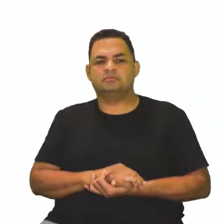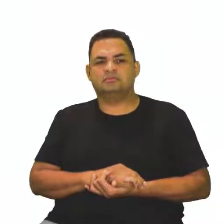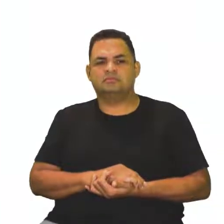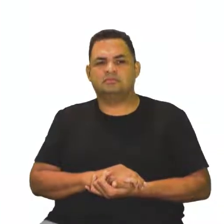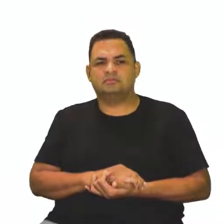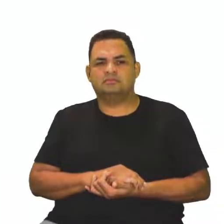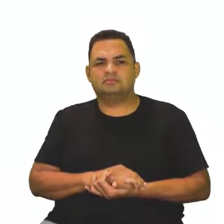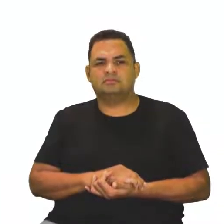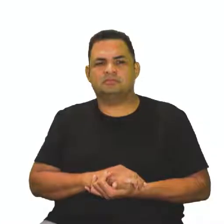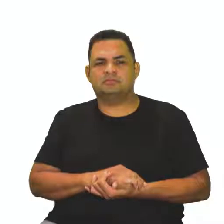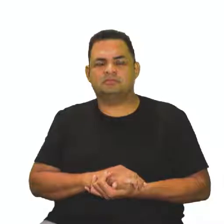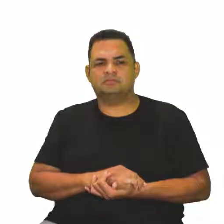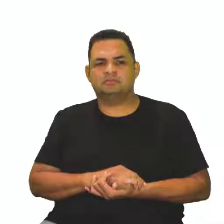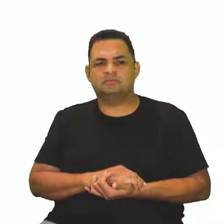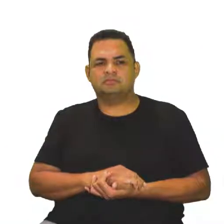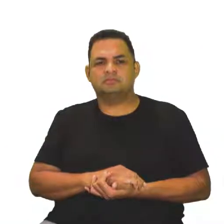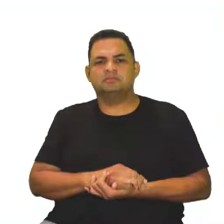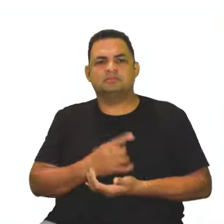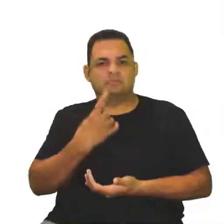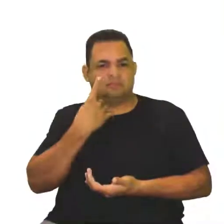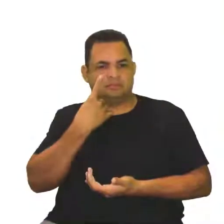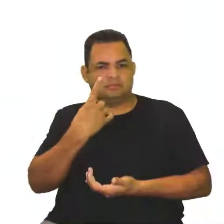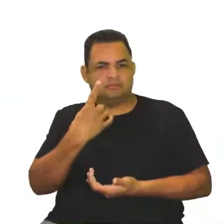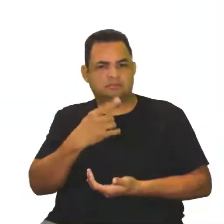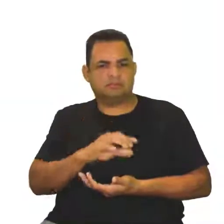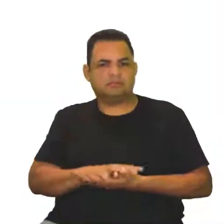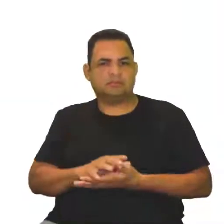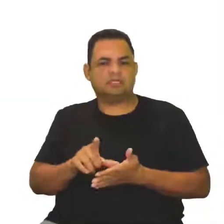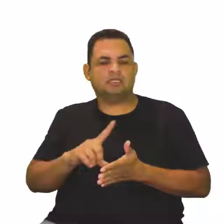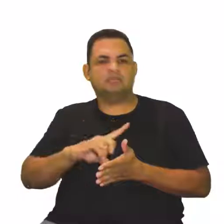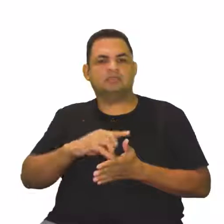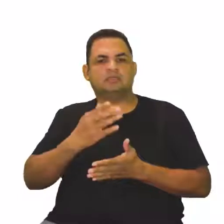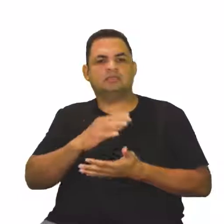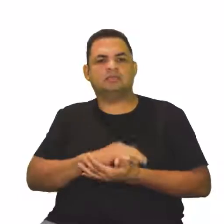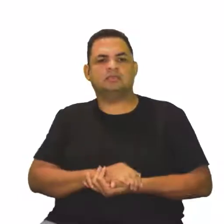ok? E aqui, como vocês podem ver, ó, na anterior.